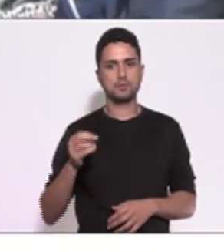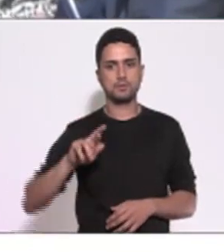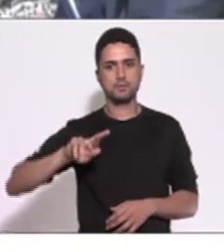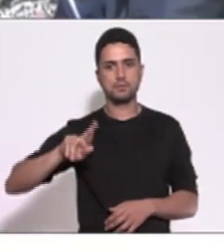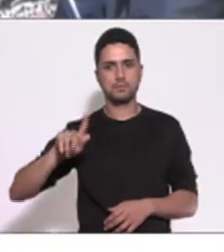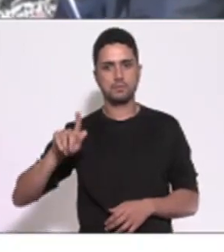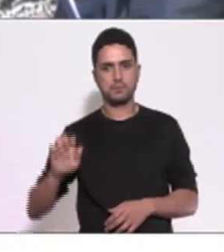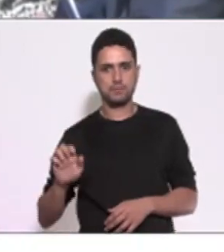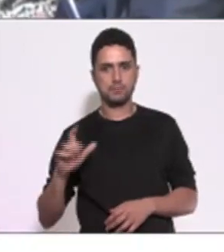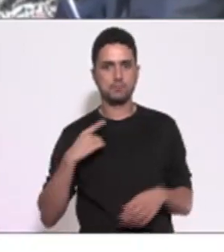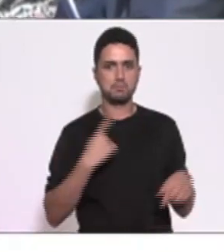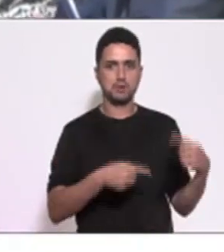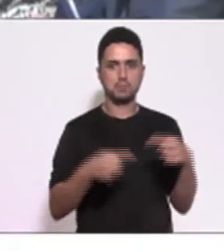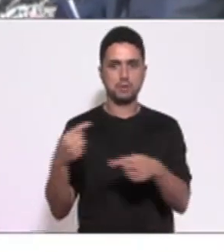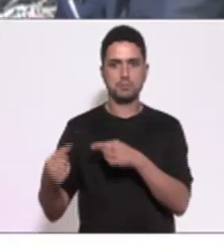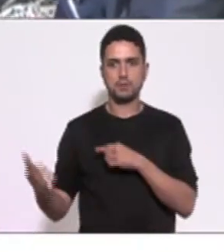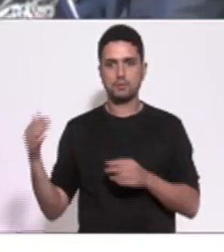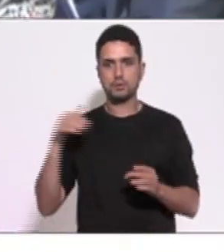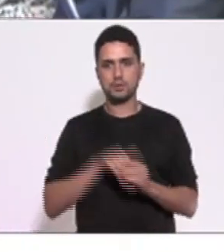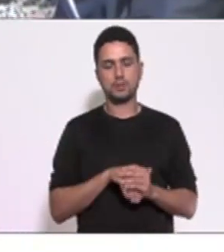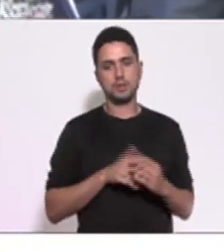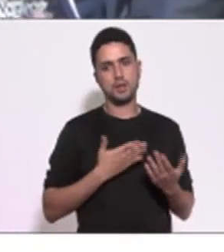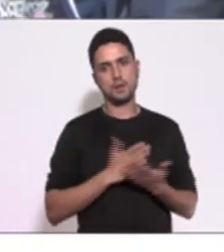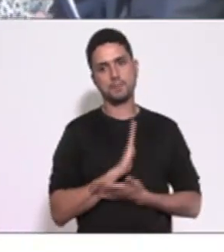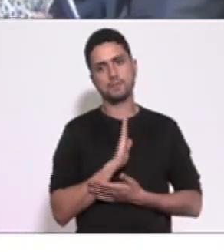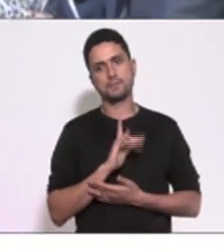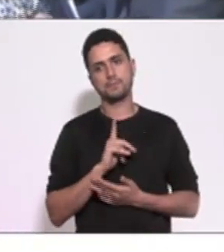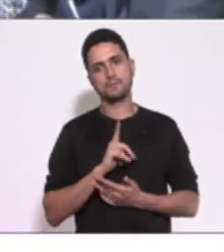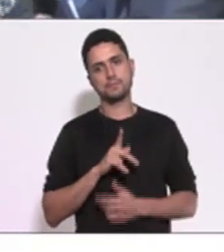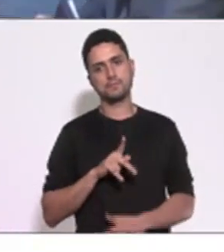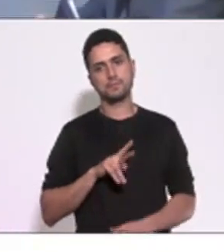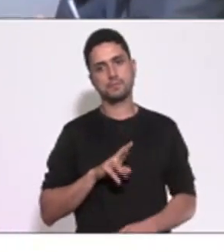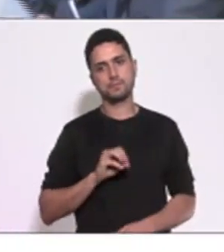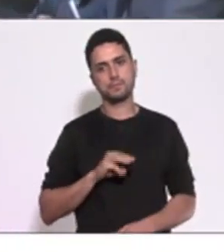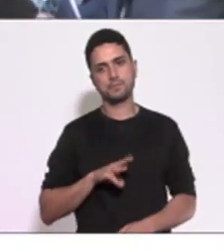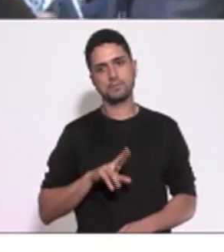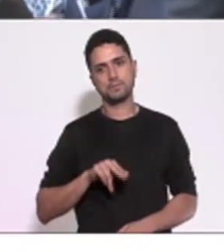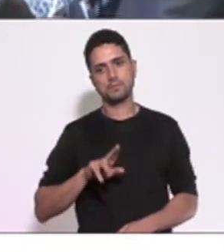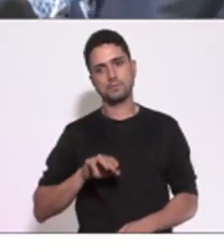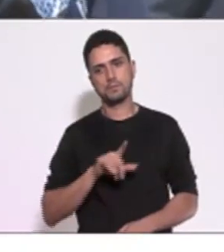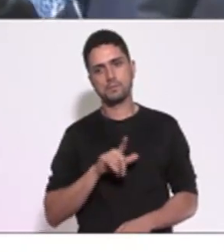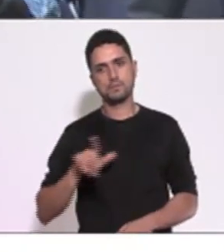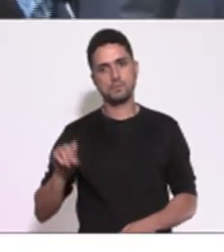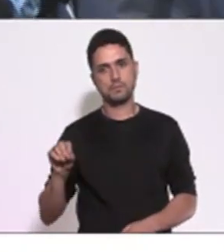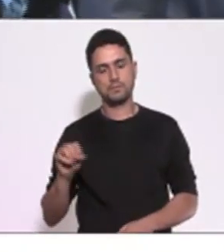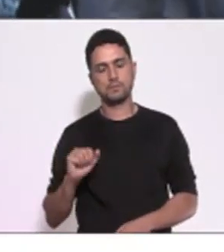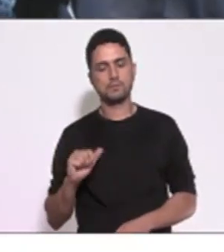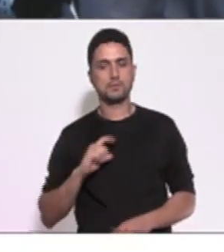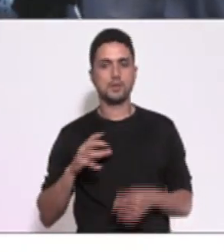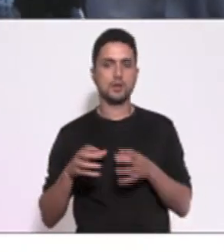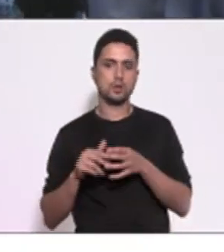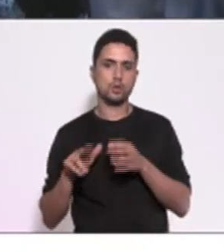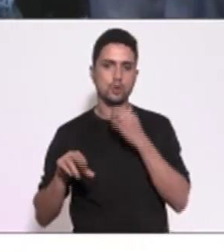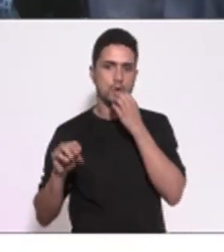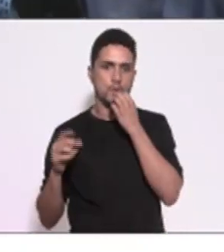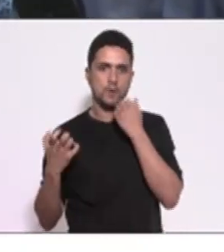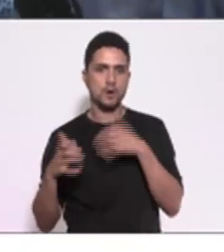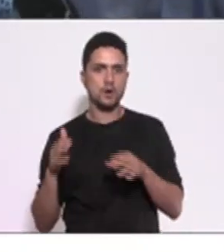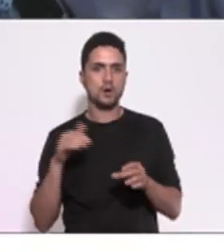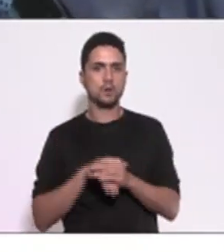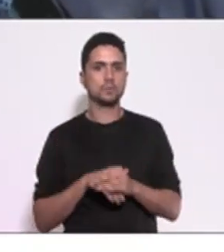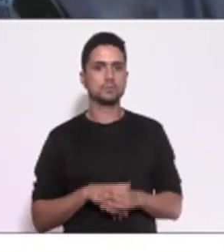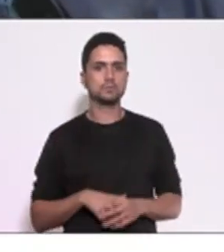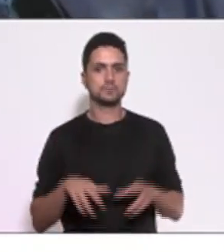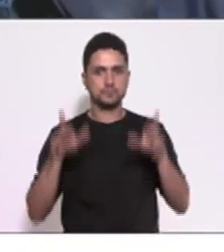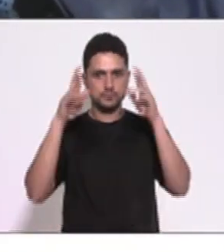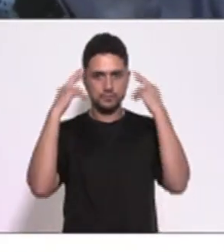discussão, em votação, senhores que aprovam a lei como estão aprovados, vai a promulgação com voto pela abstenção do novo, abstenção do Márcio Alberto. Deputada Renata.